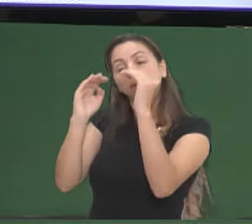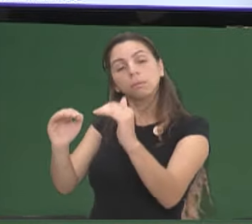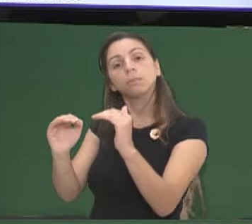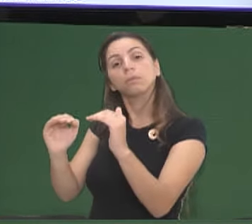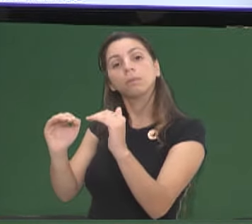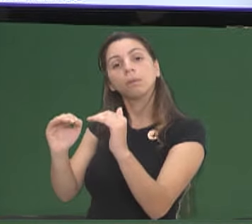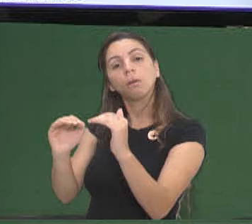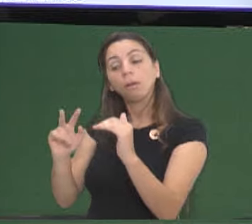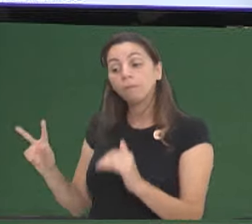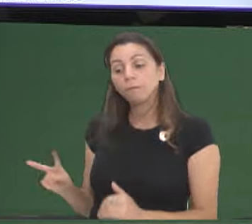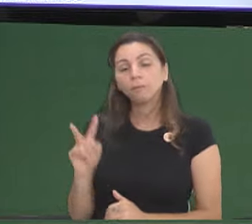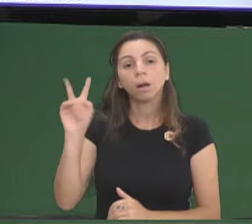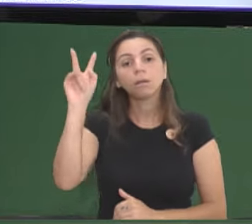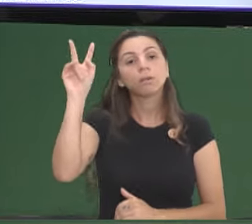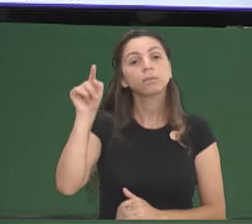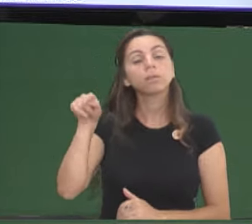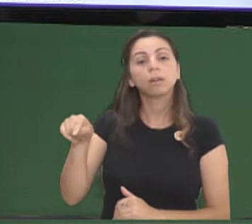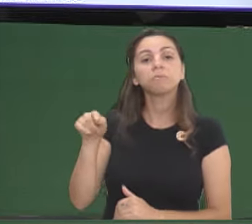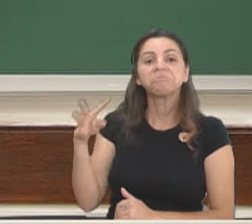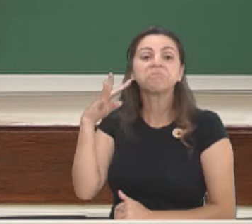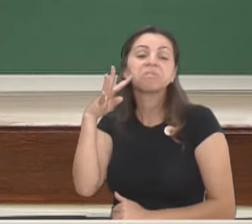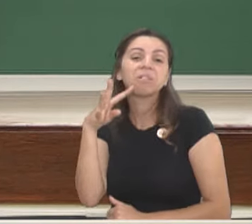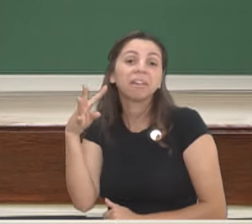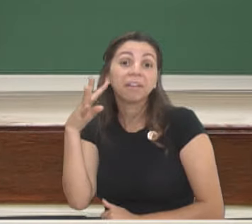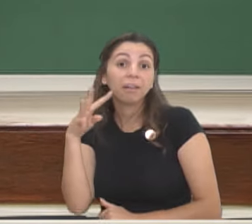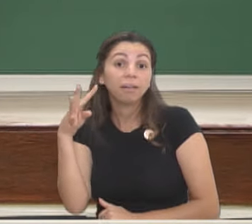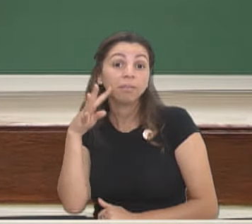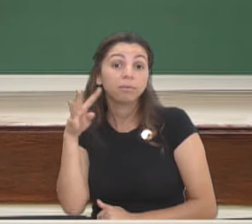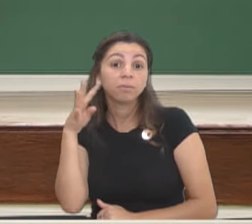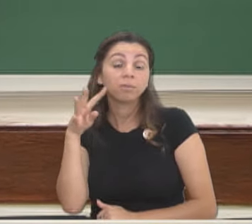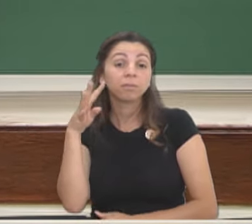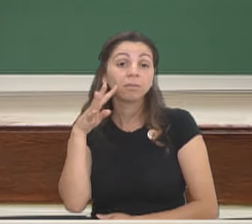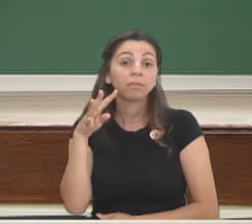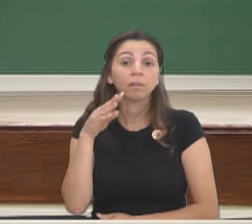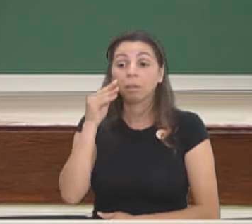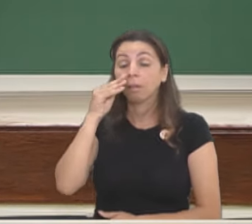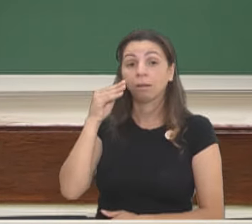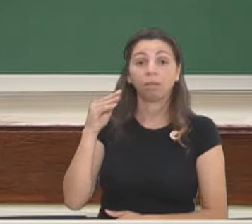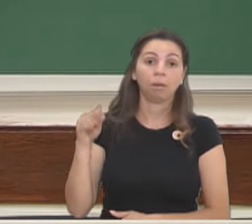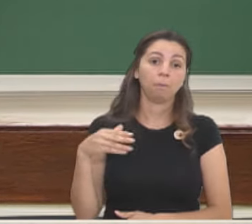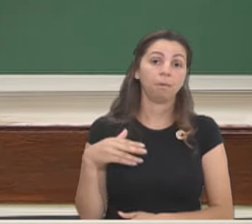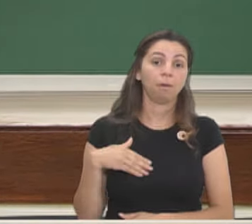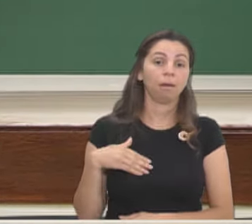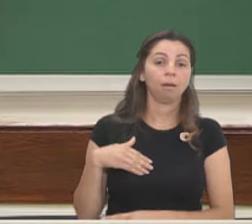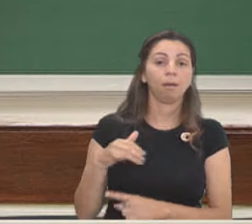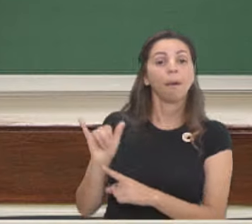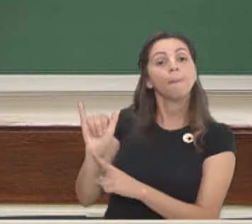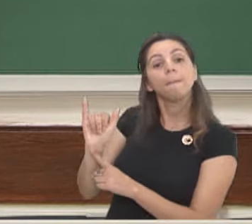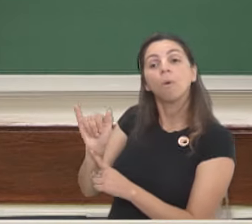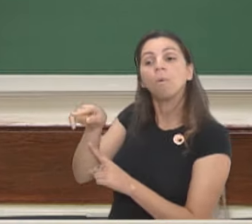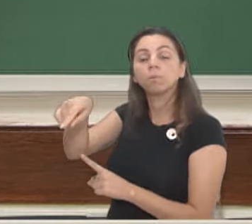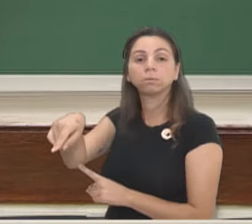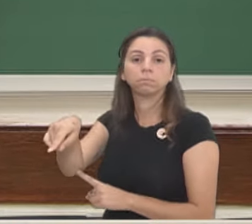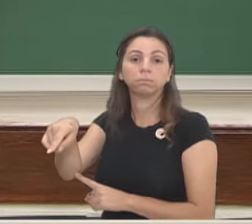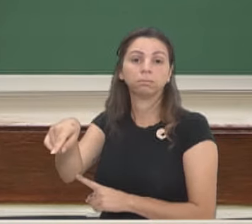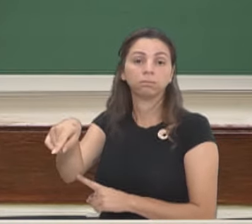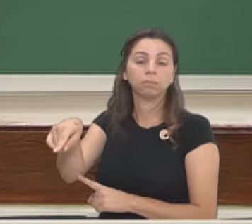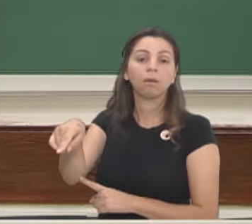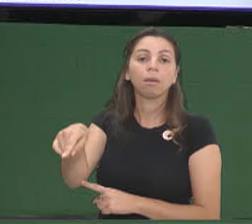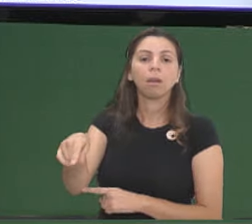circunstância, valorizar o que ele tem de bacana, de legal, e não fazer bullying, né, que é muito feio. A educação física